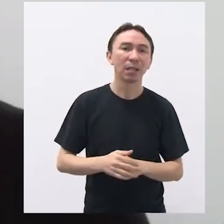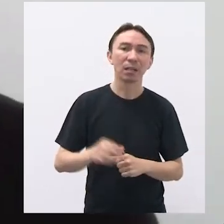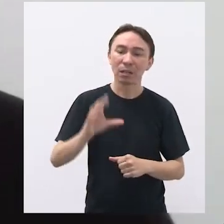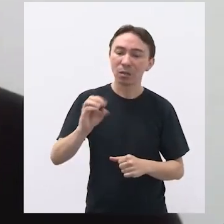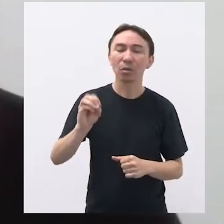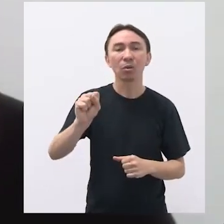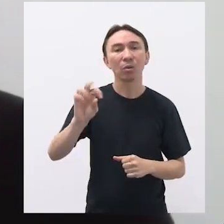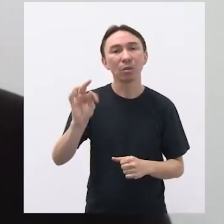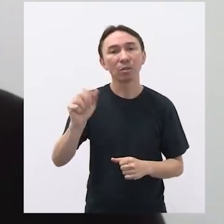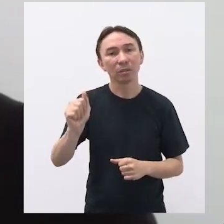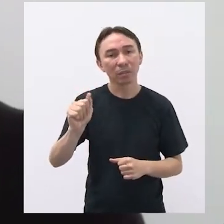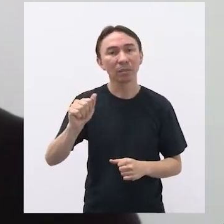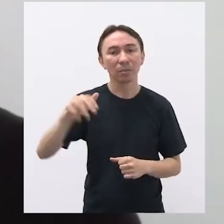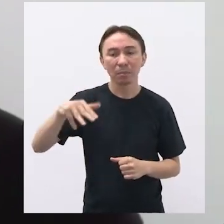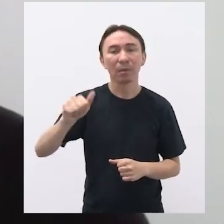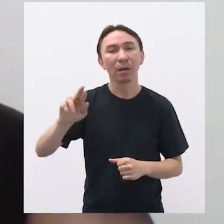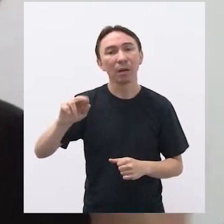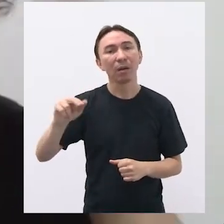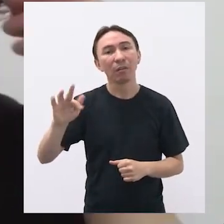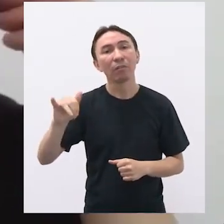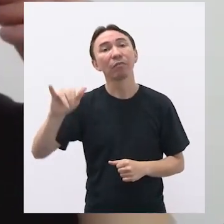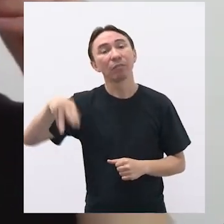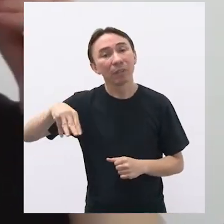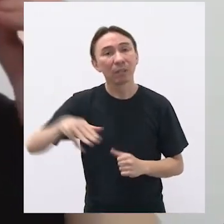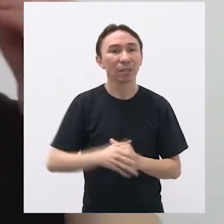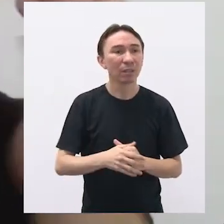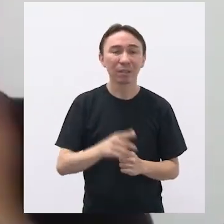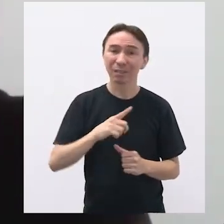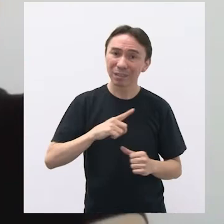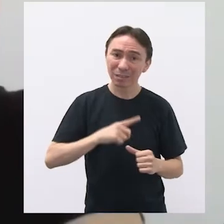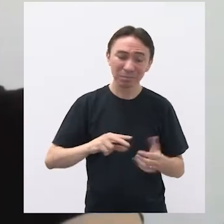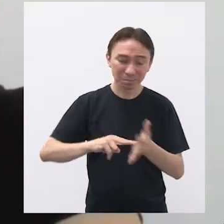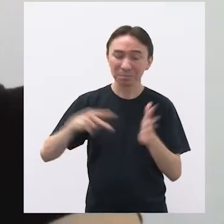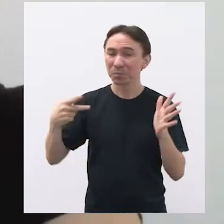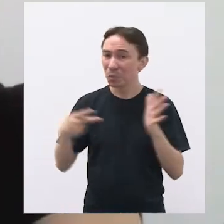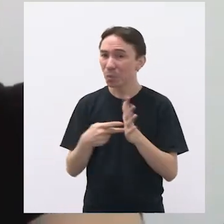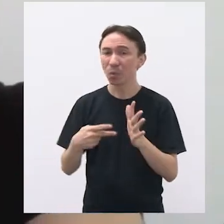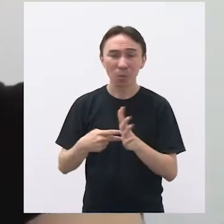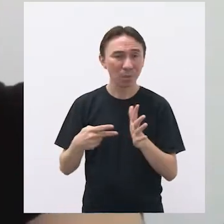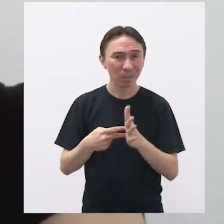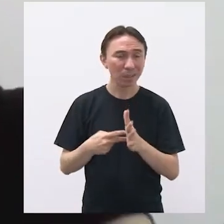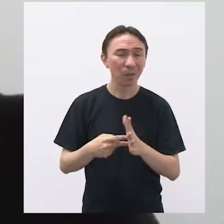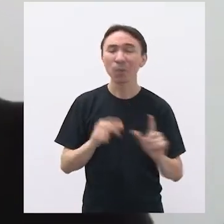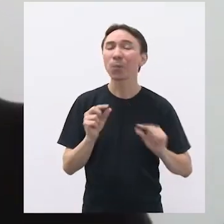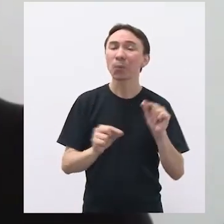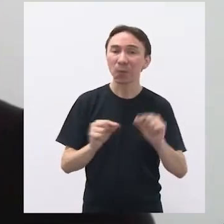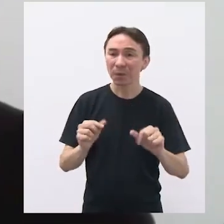tem um significado, né? Um ditado popular muito bem